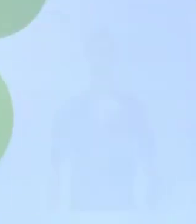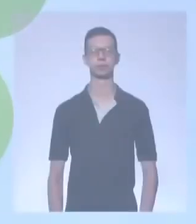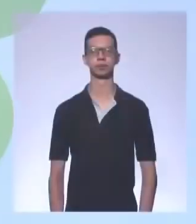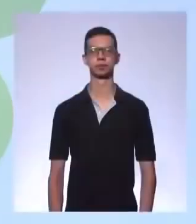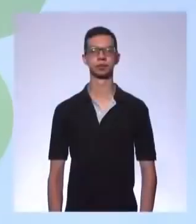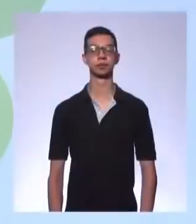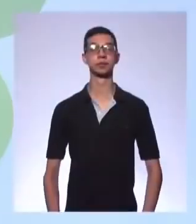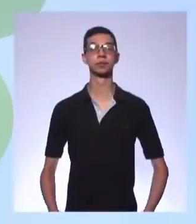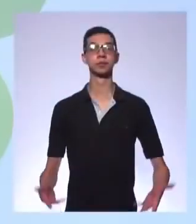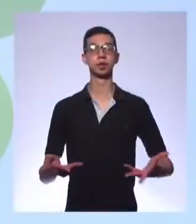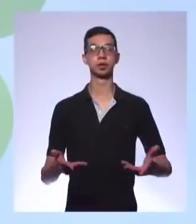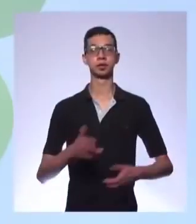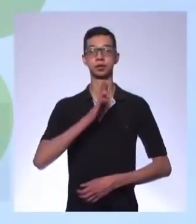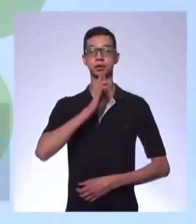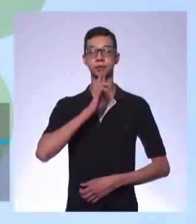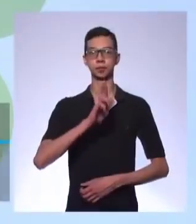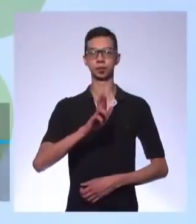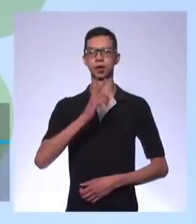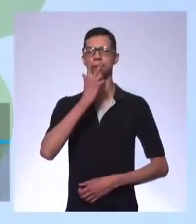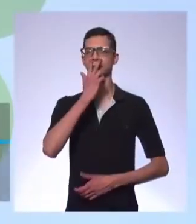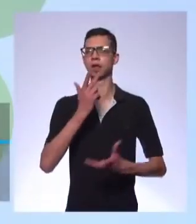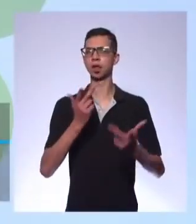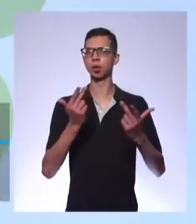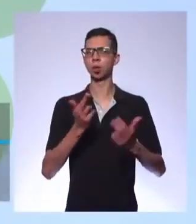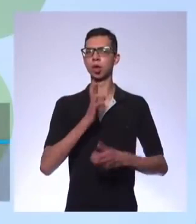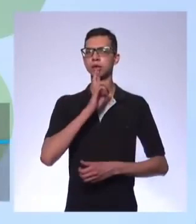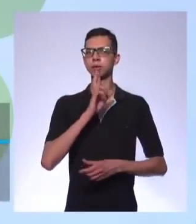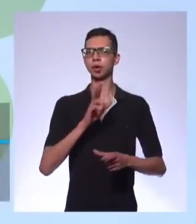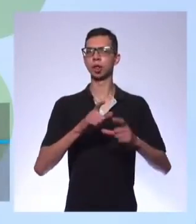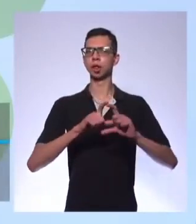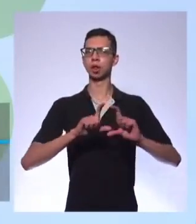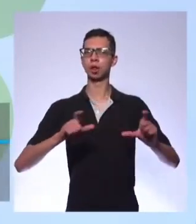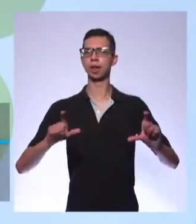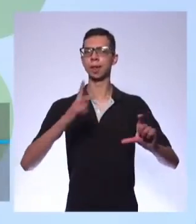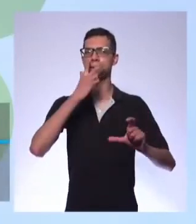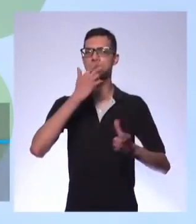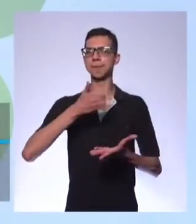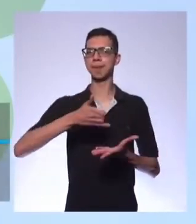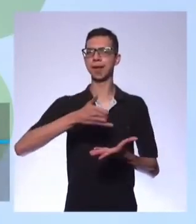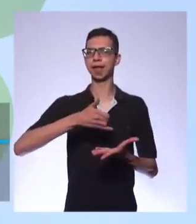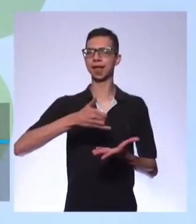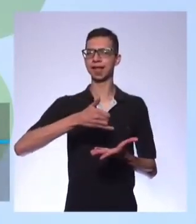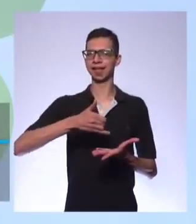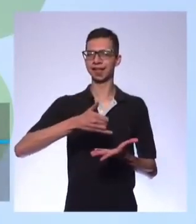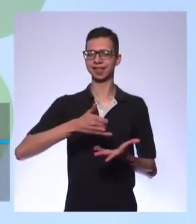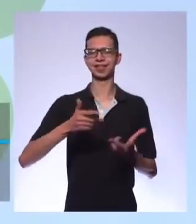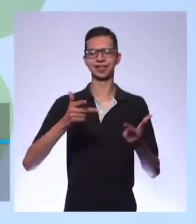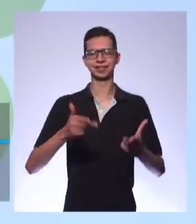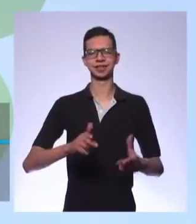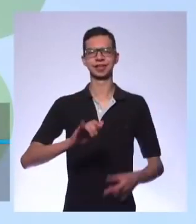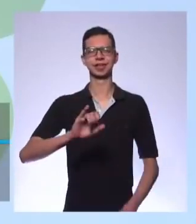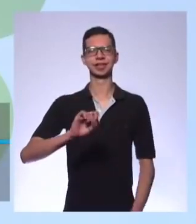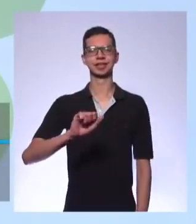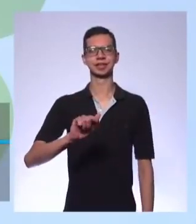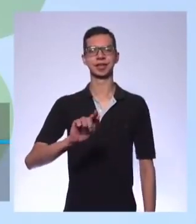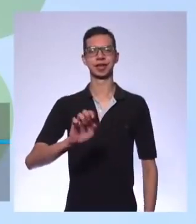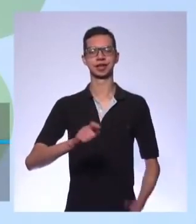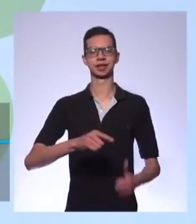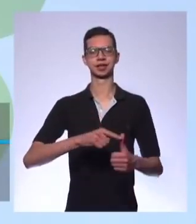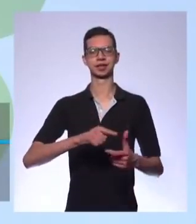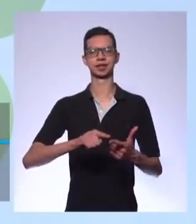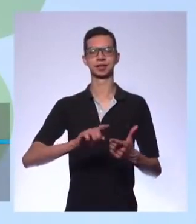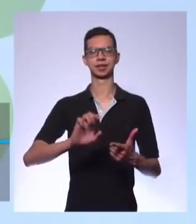Olha, essa resposta foi bem engordurada aqui, viu, professor? Ó, Isaac, Esther. Esther, faz tempo que eu não